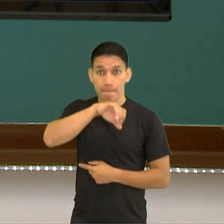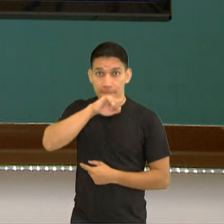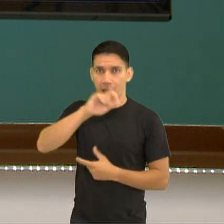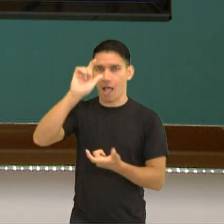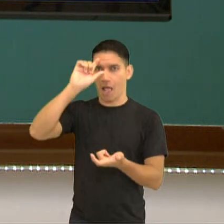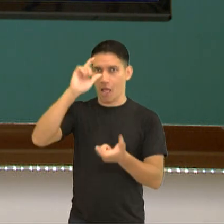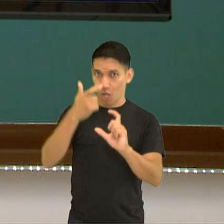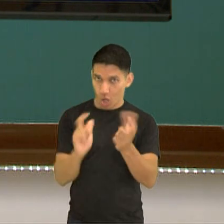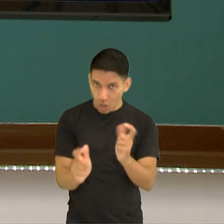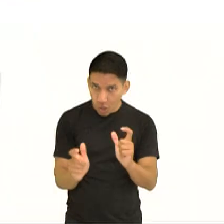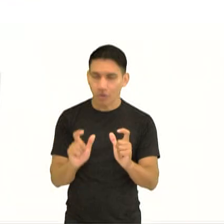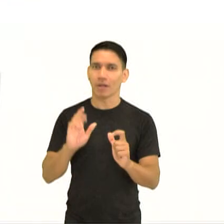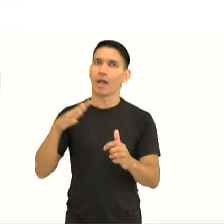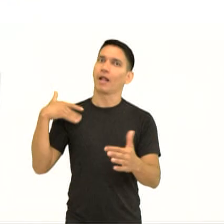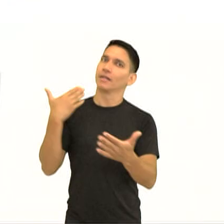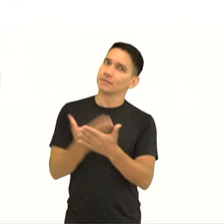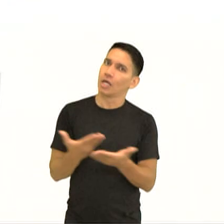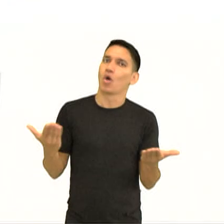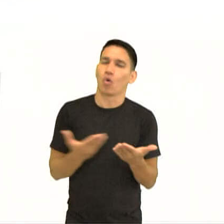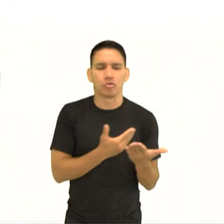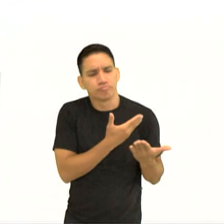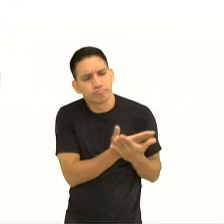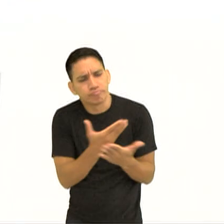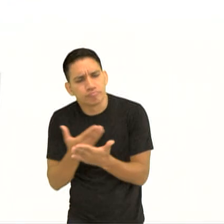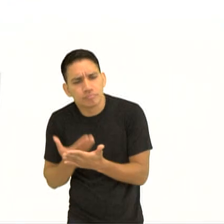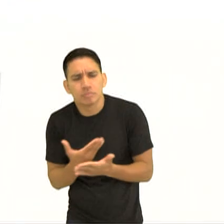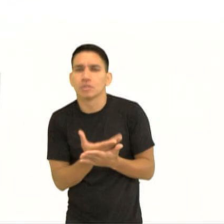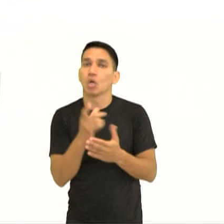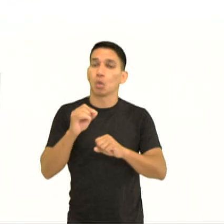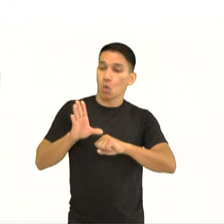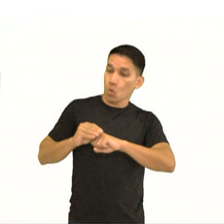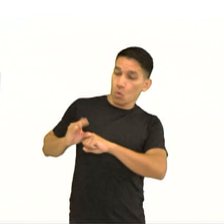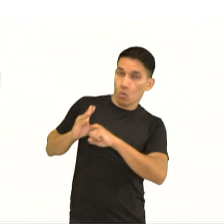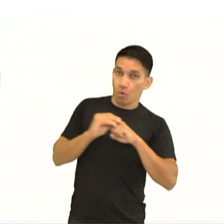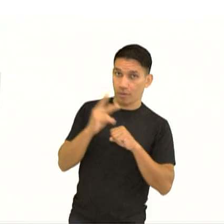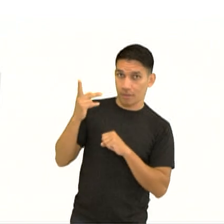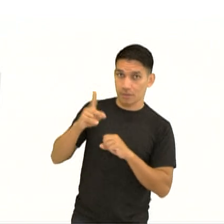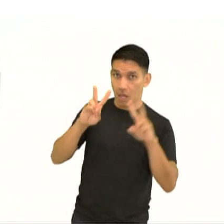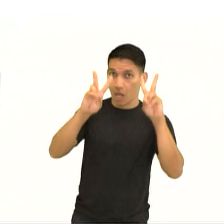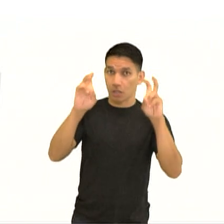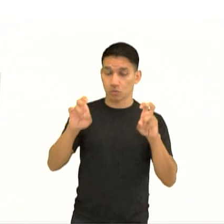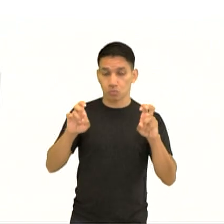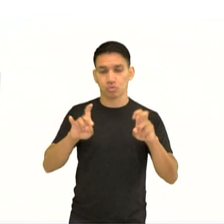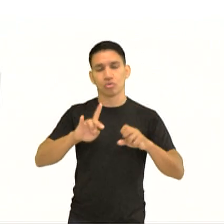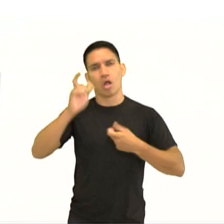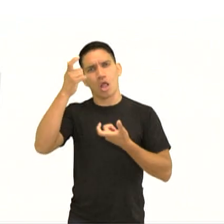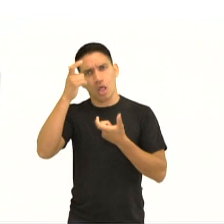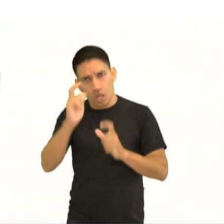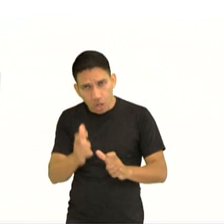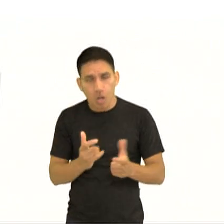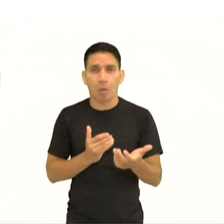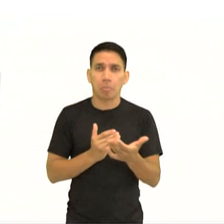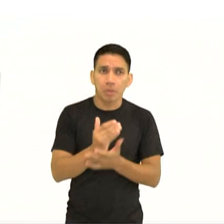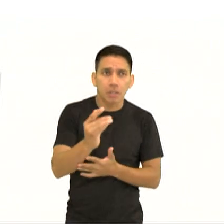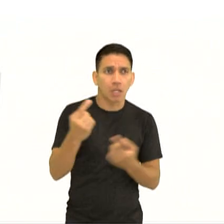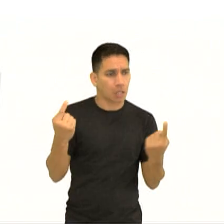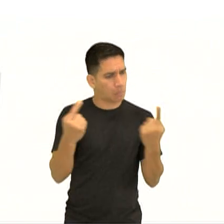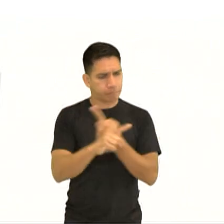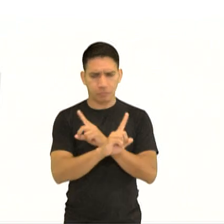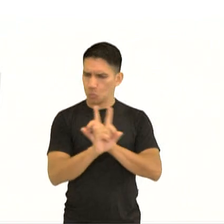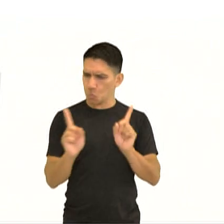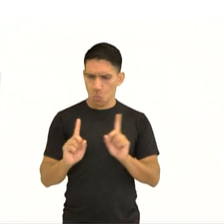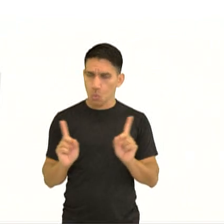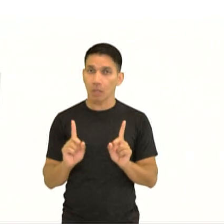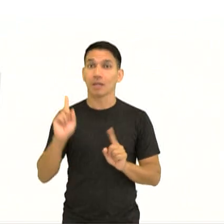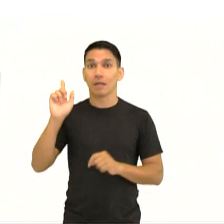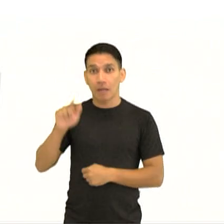lógica, então até hoje se estuda o conhecimento de Aristóteles a respeito da lógica, o princípio de não contradição. Ele